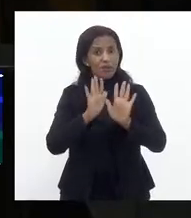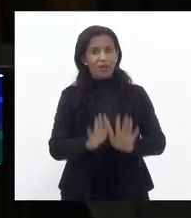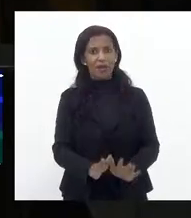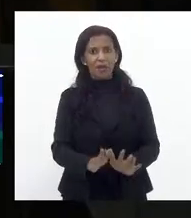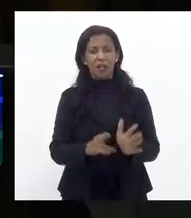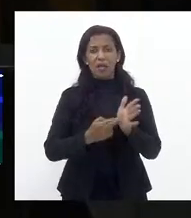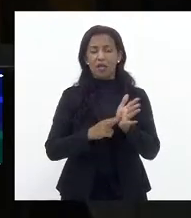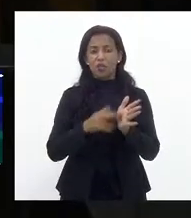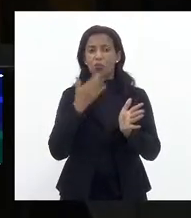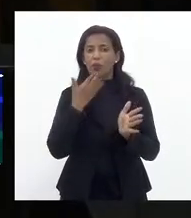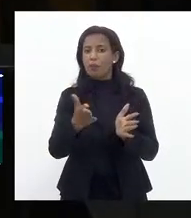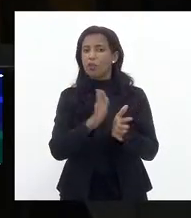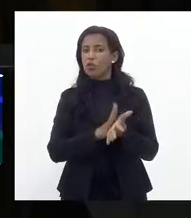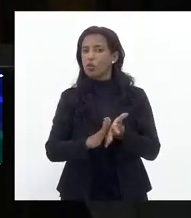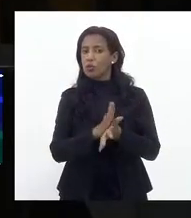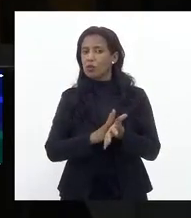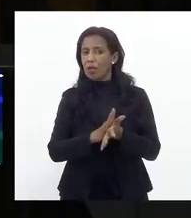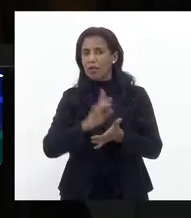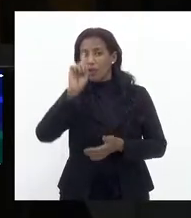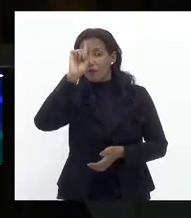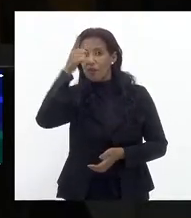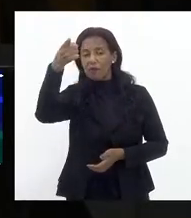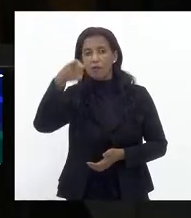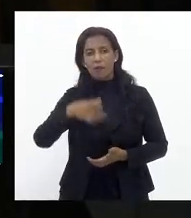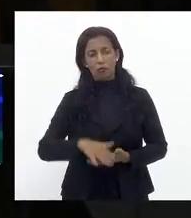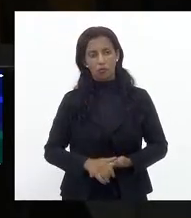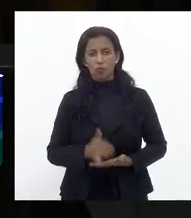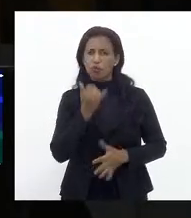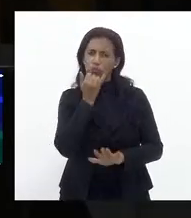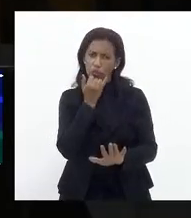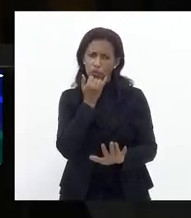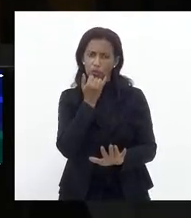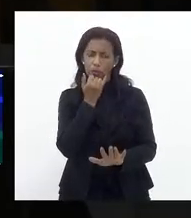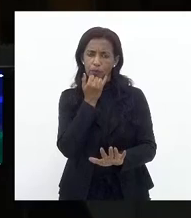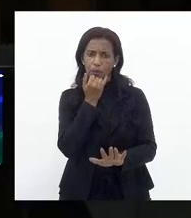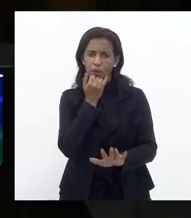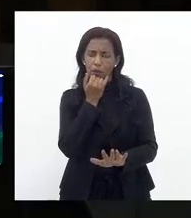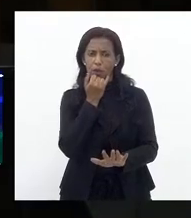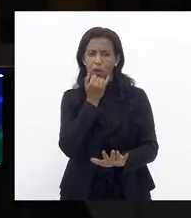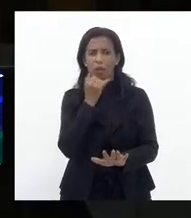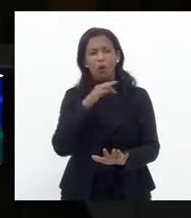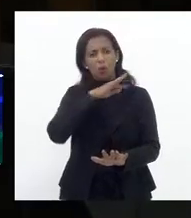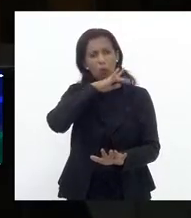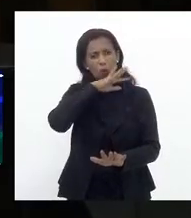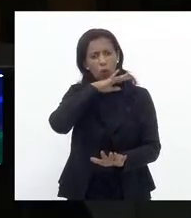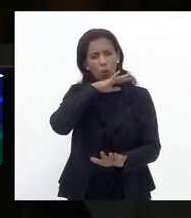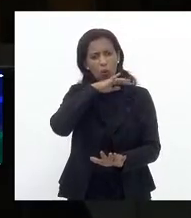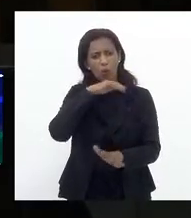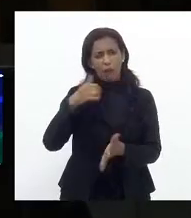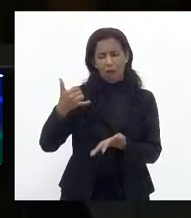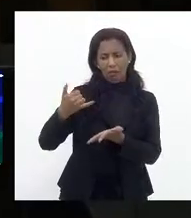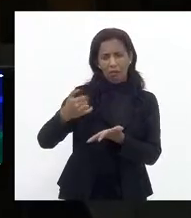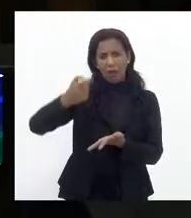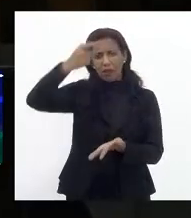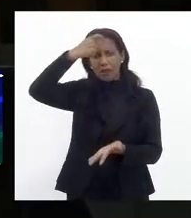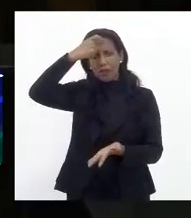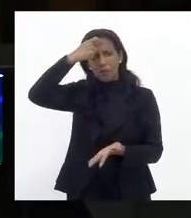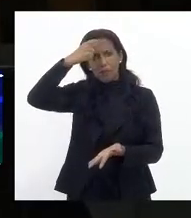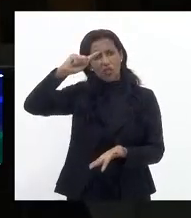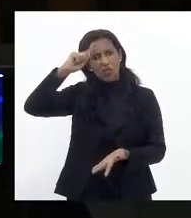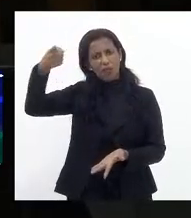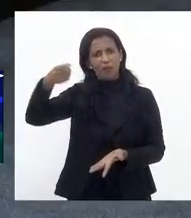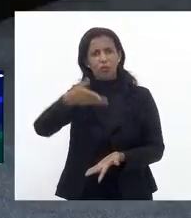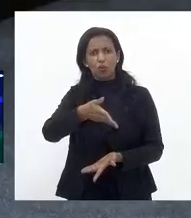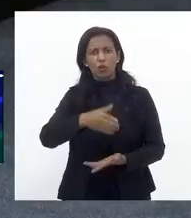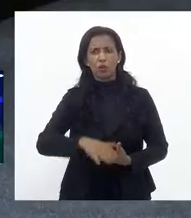não está pedindo isso. Isso é invenção, desculpe, maléfica da caneta ou da mente que produziu